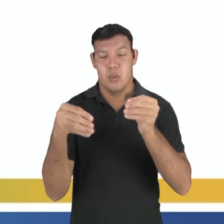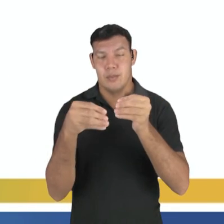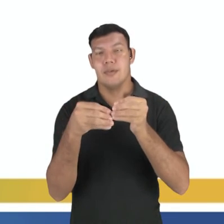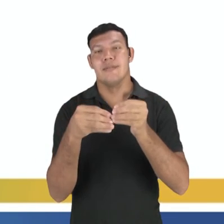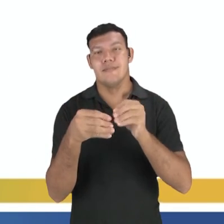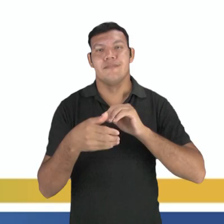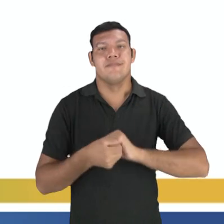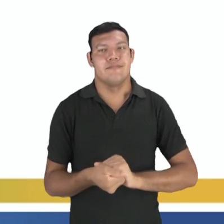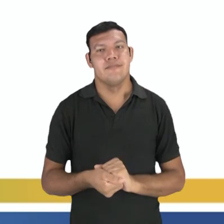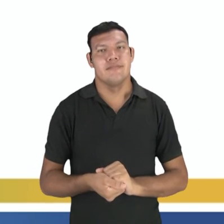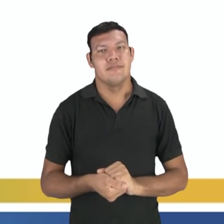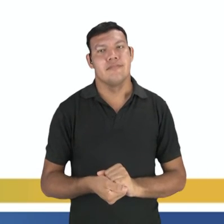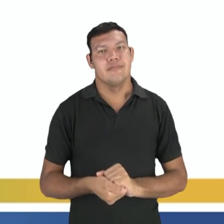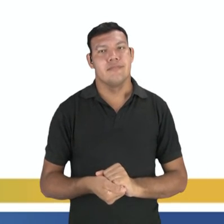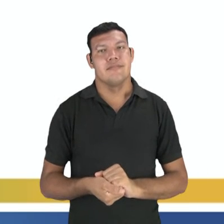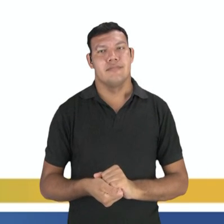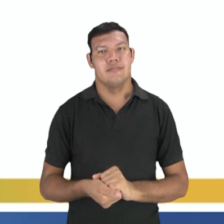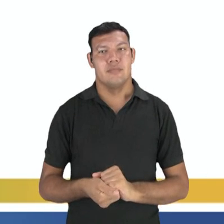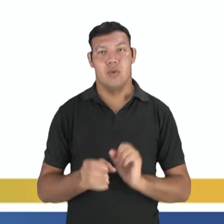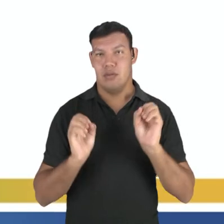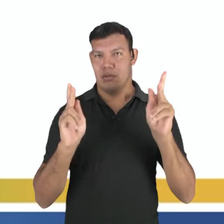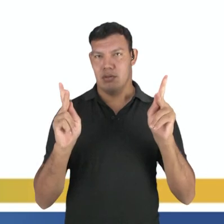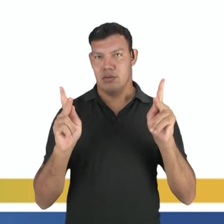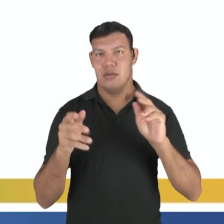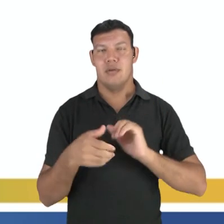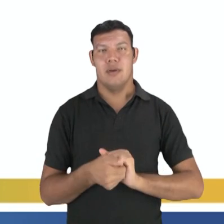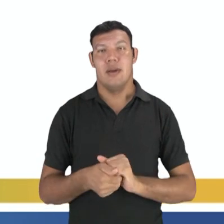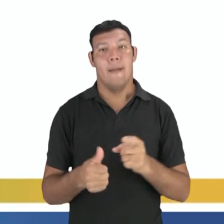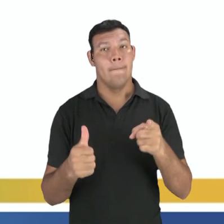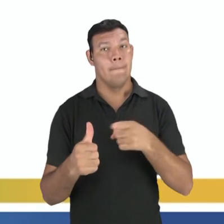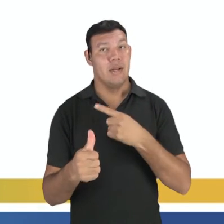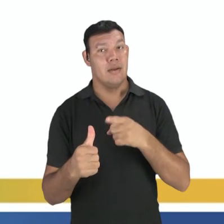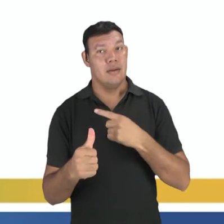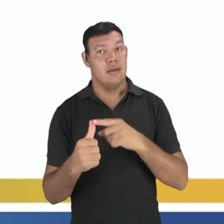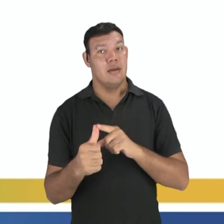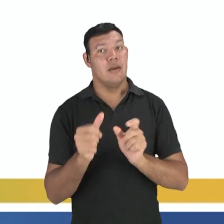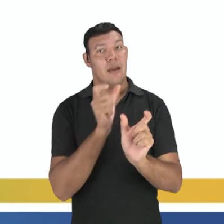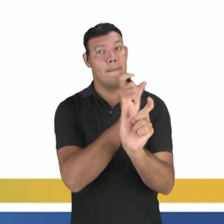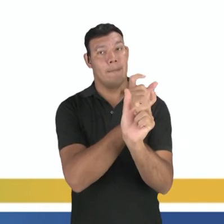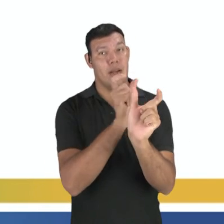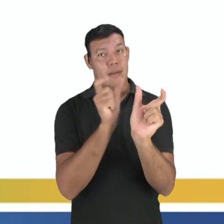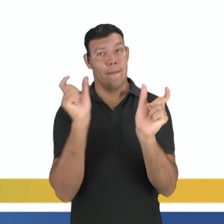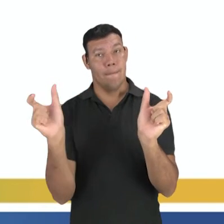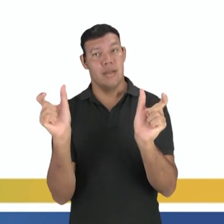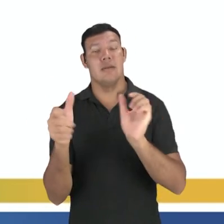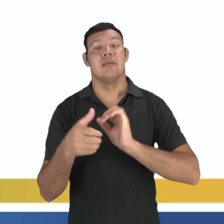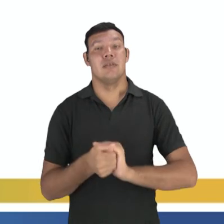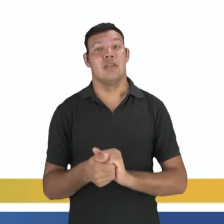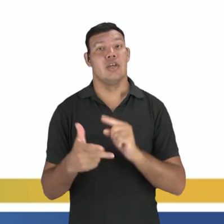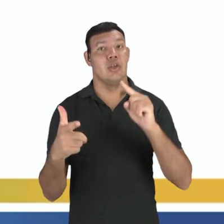ou seja, a bala, ok? Então, o primeiro é a preposição e no segundo recebeu